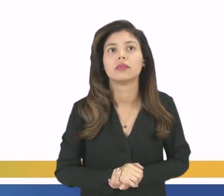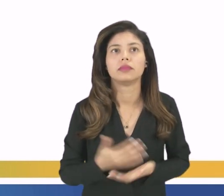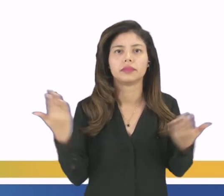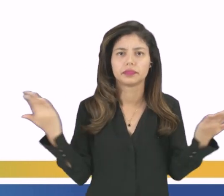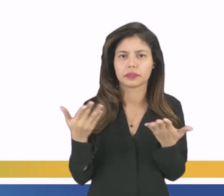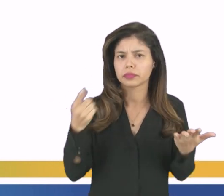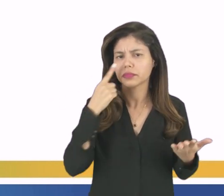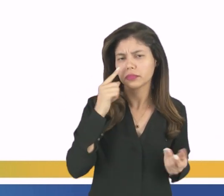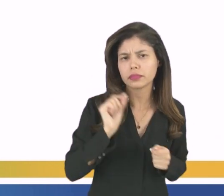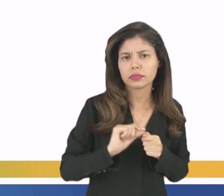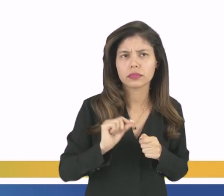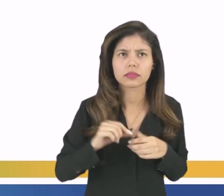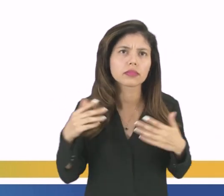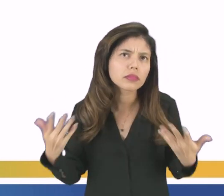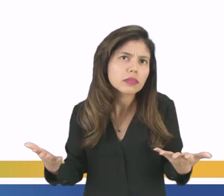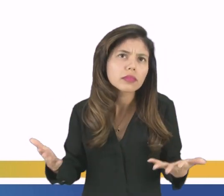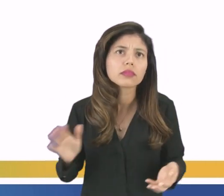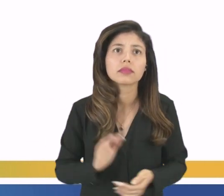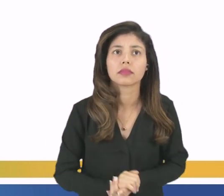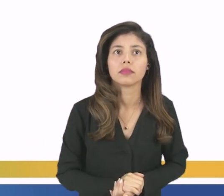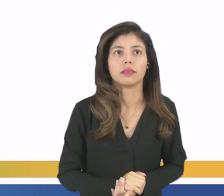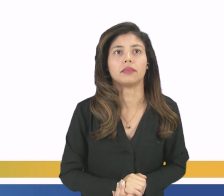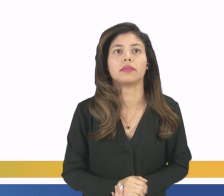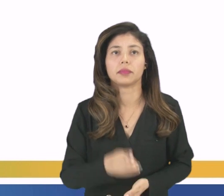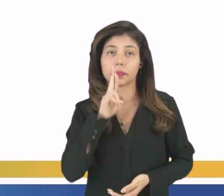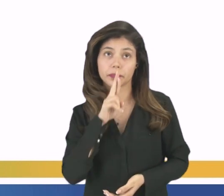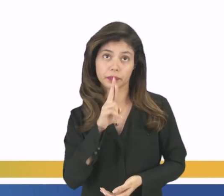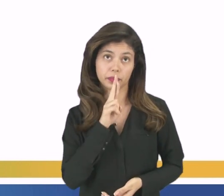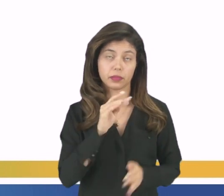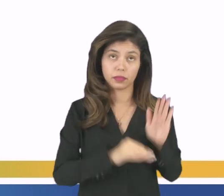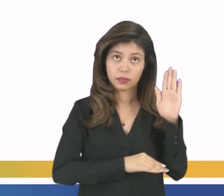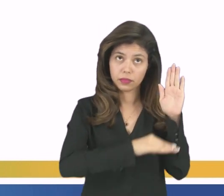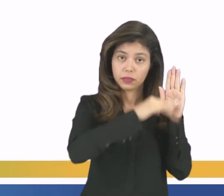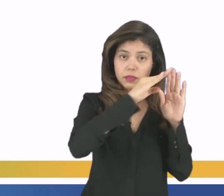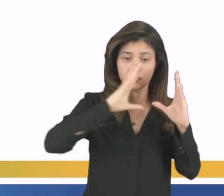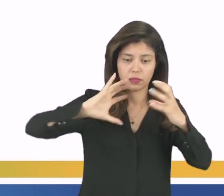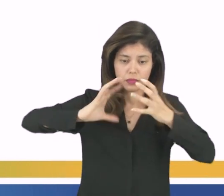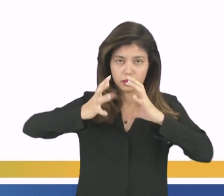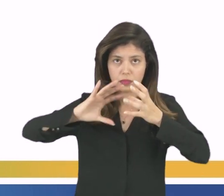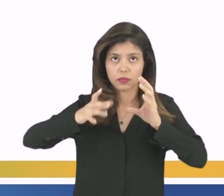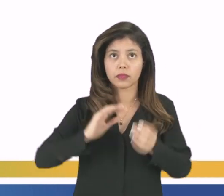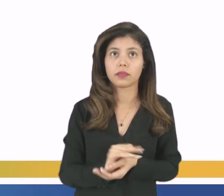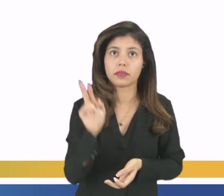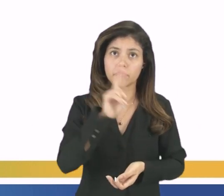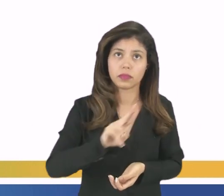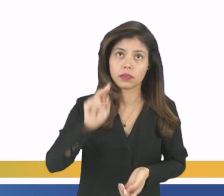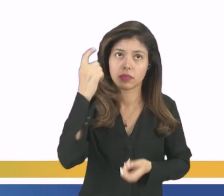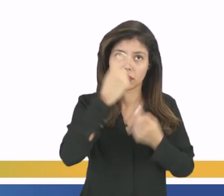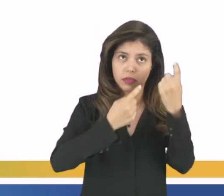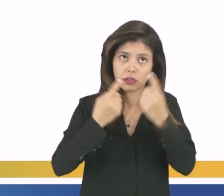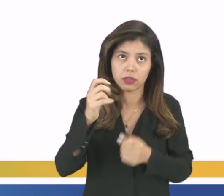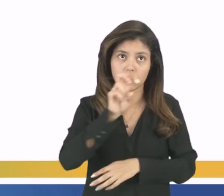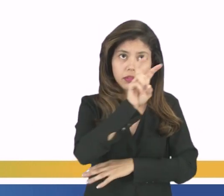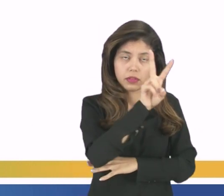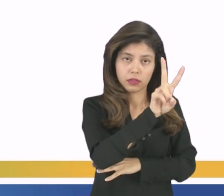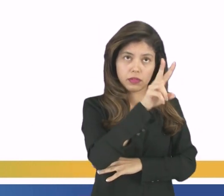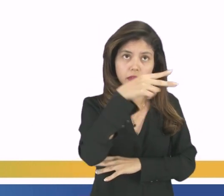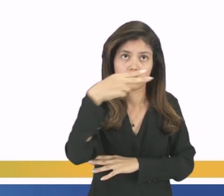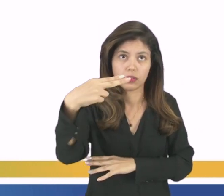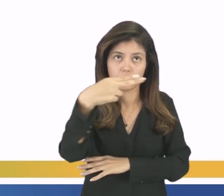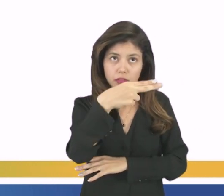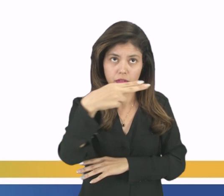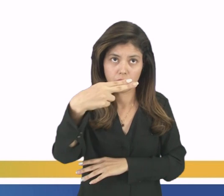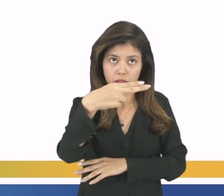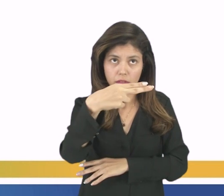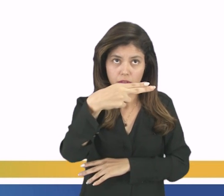E agora, o que a gente faz? Tá? Para calcular o volume da esfera, utiliza-se a expressão. Vamos